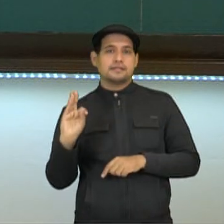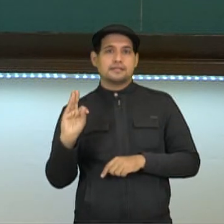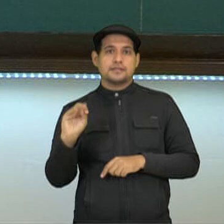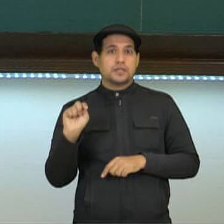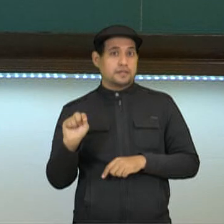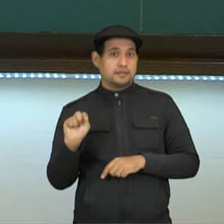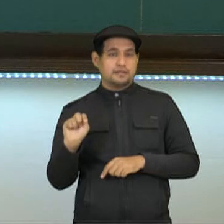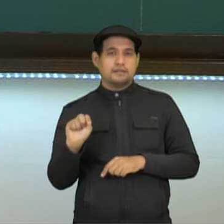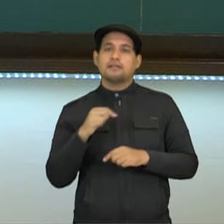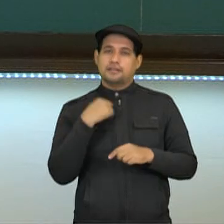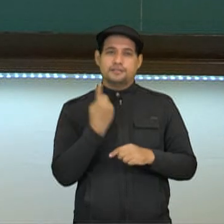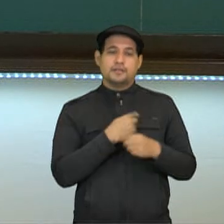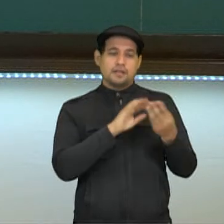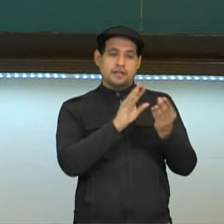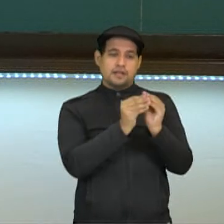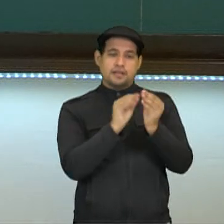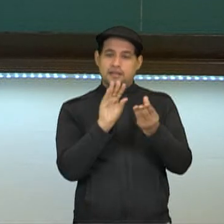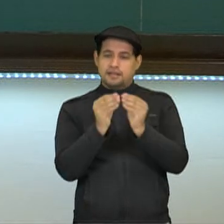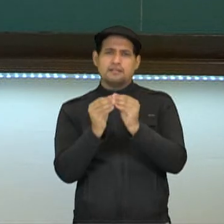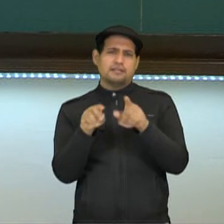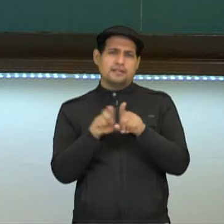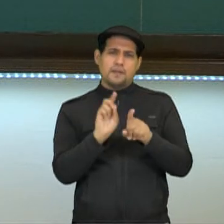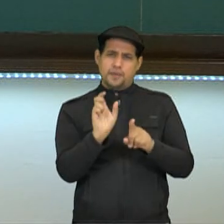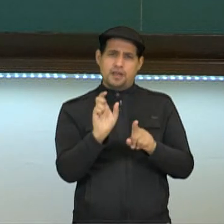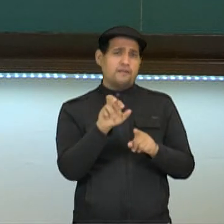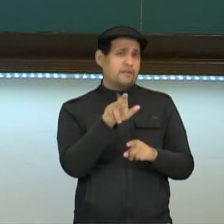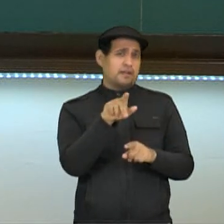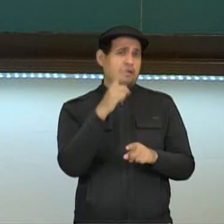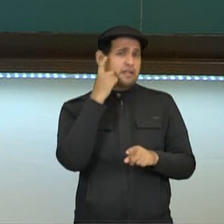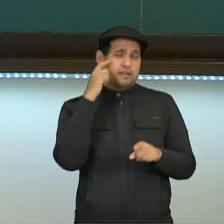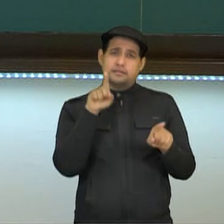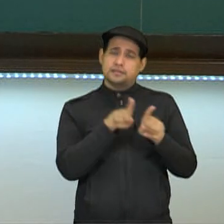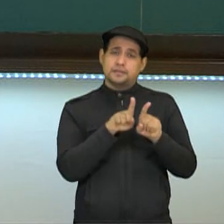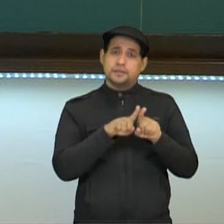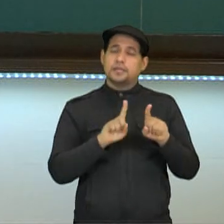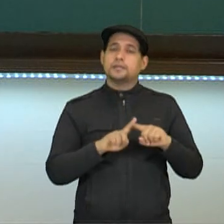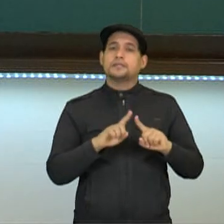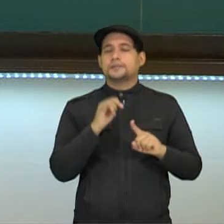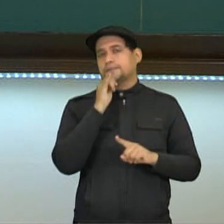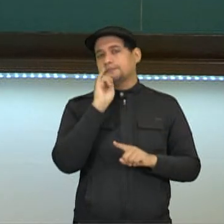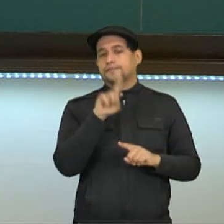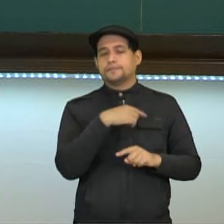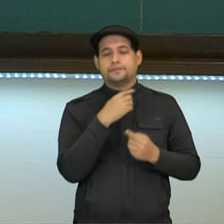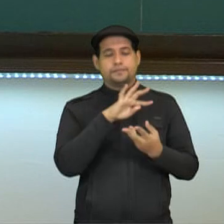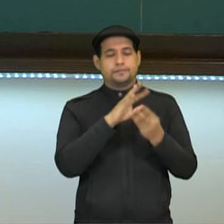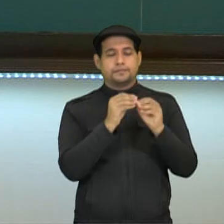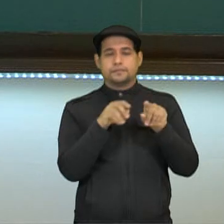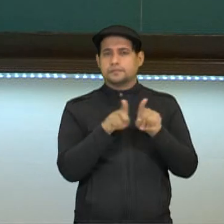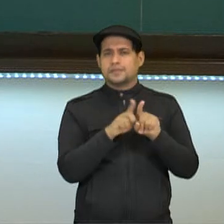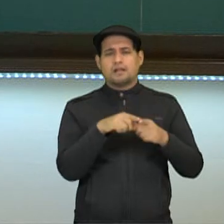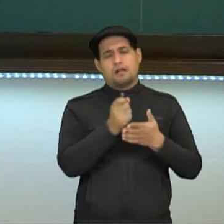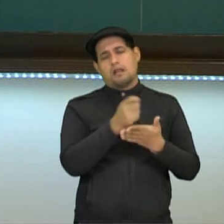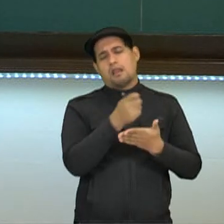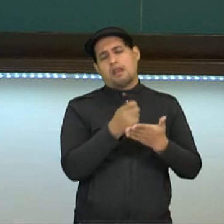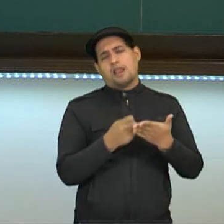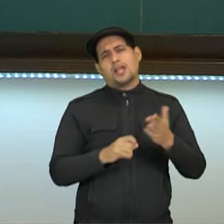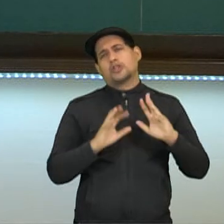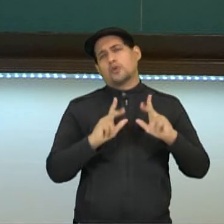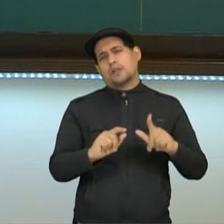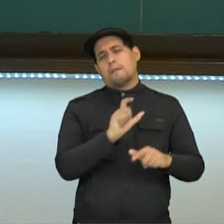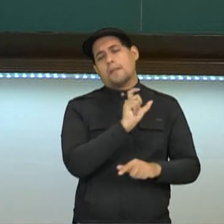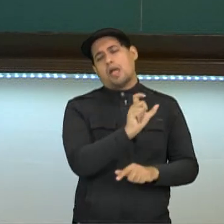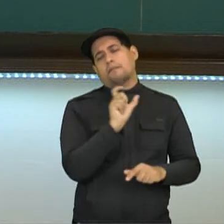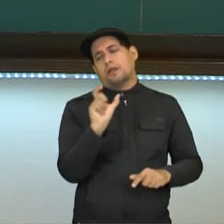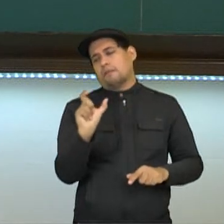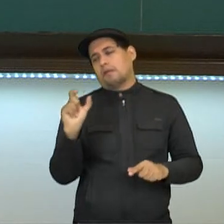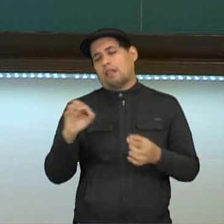EST, ponto. A gente faz isso, não faz? É a mesma ideia. Então, vai abreviar para não escrever toda a palavra